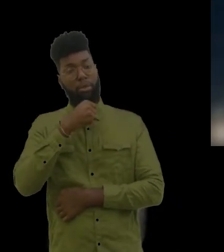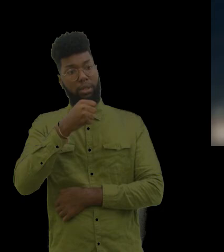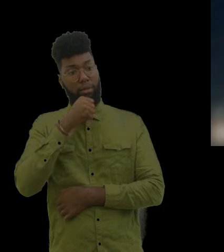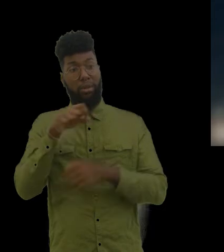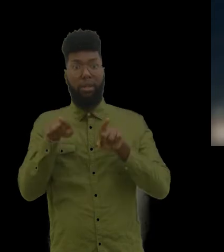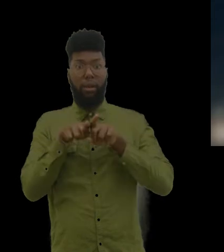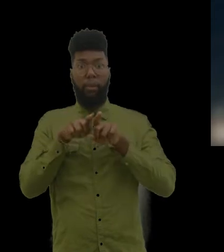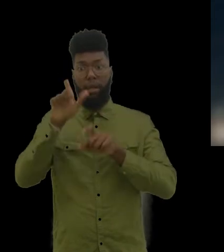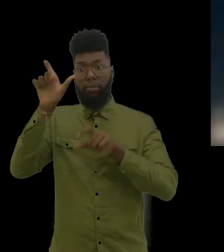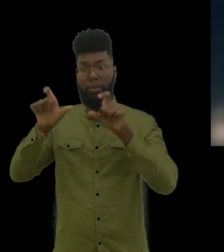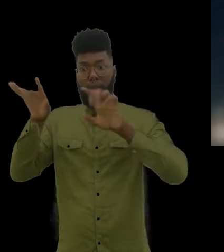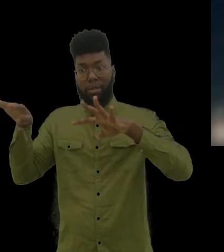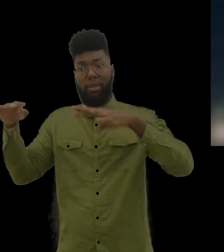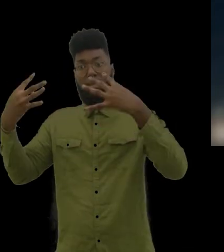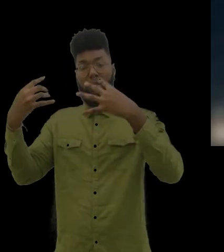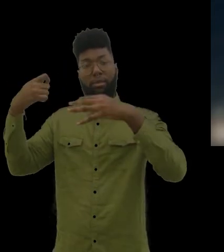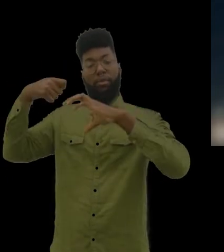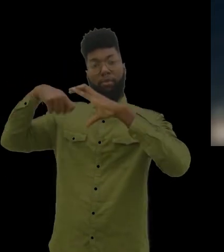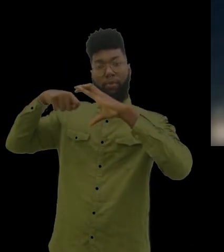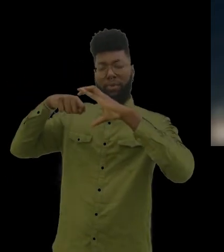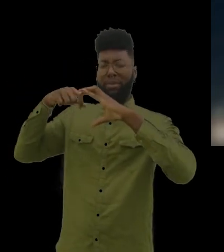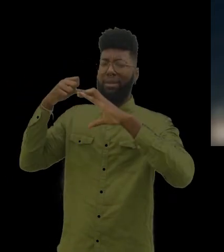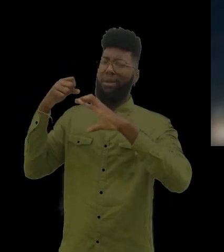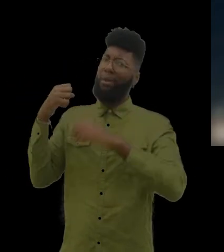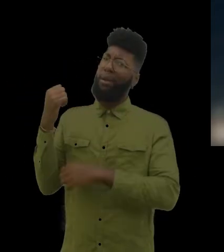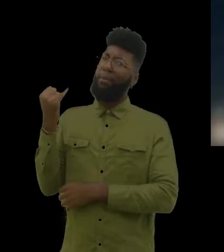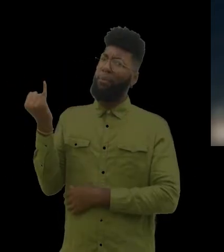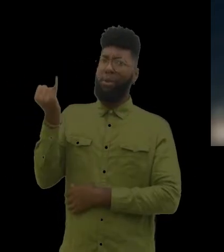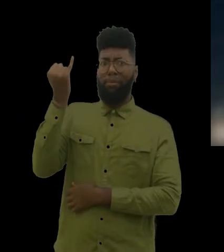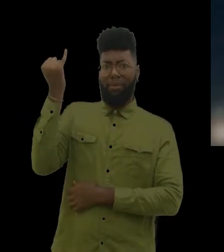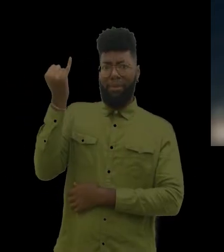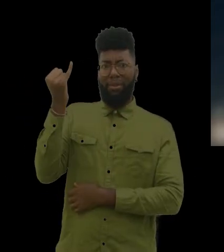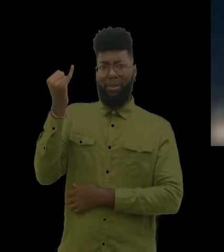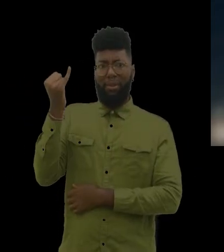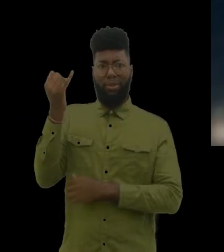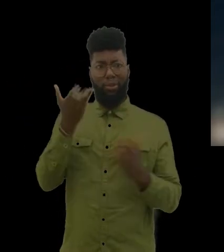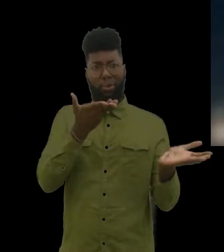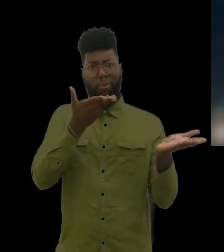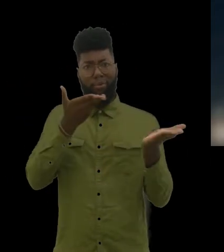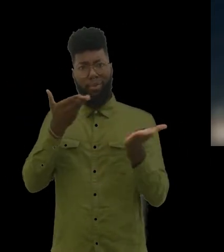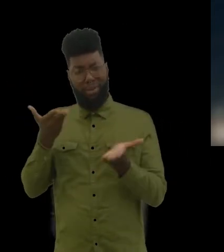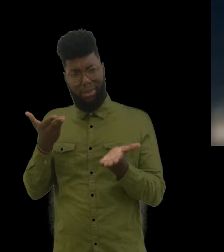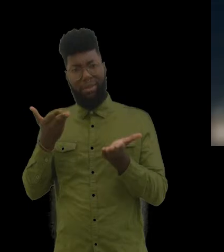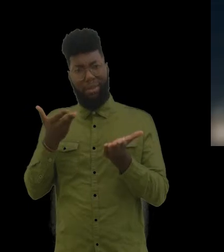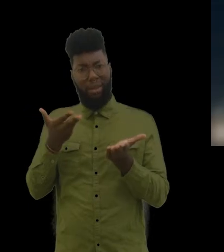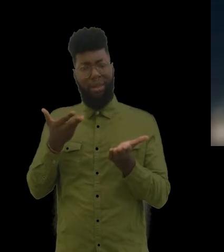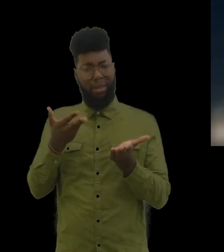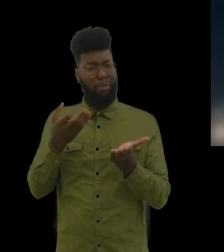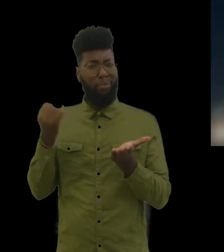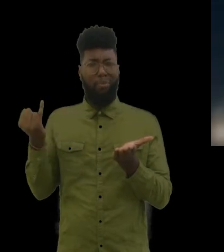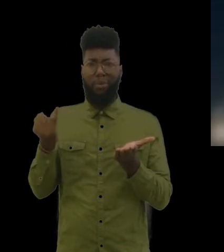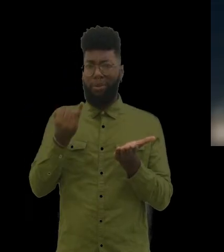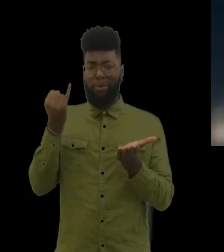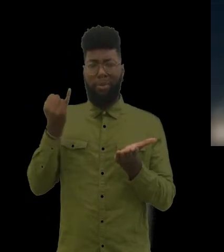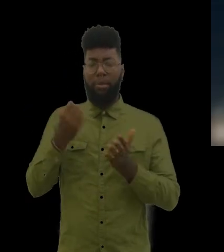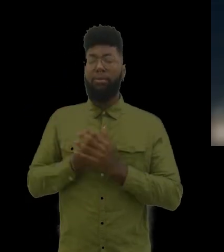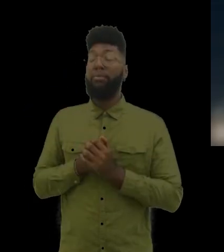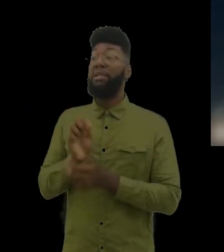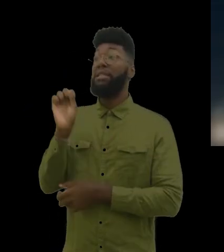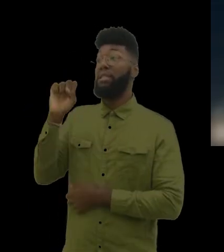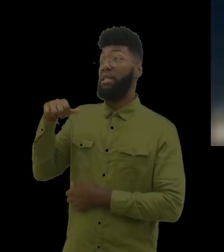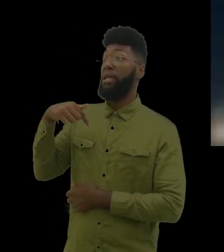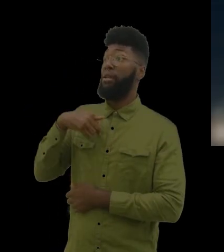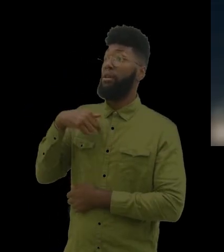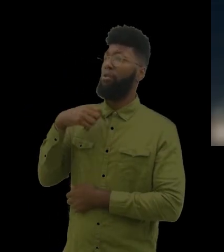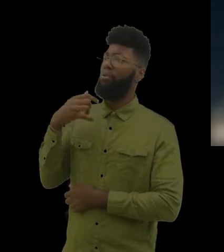voz mesmo para essas pessoas, né? Protagonizar, oportunizar, enfim, eu acho que é um pouco disso, E eu né? fiquei bem feliz com essa notícia